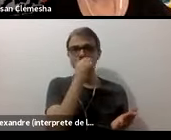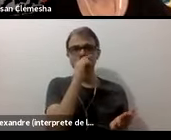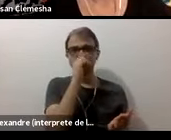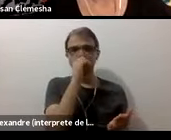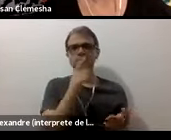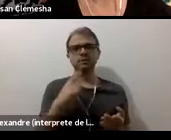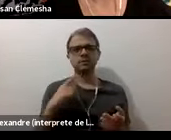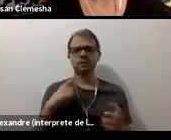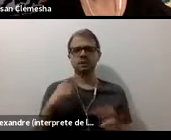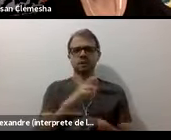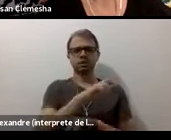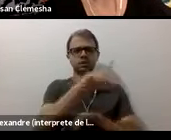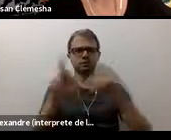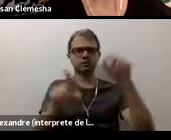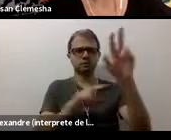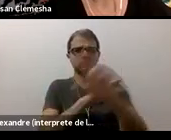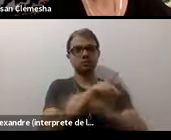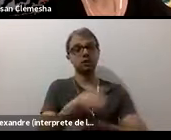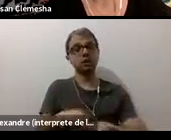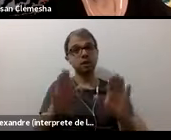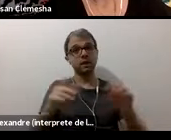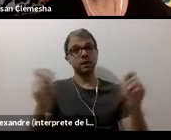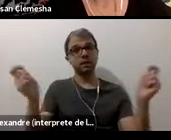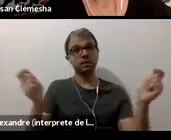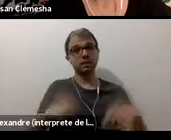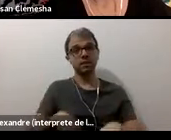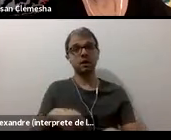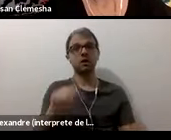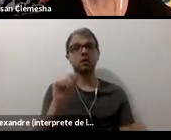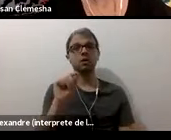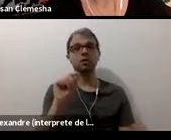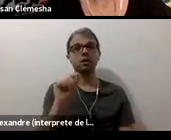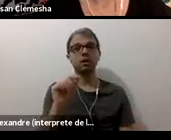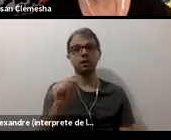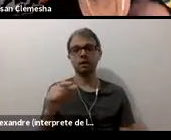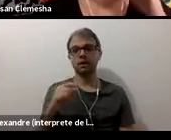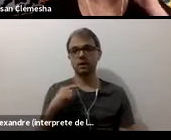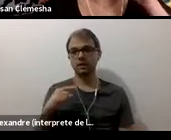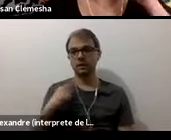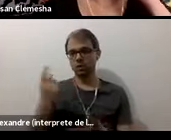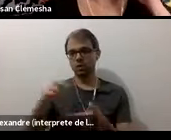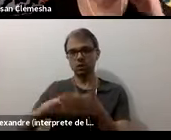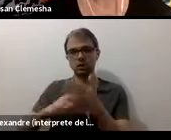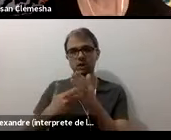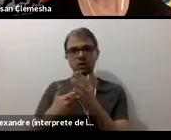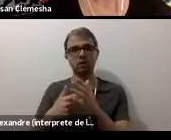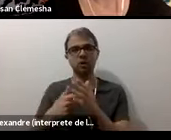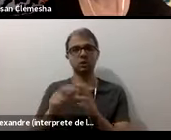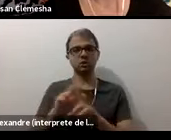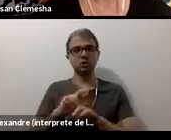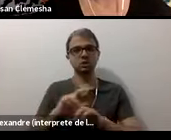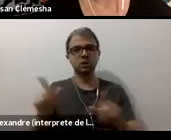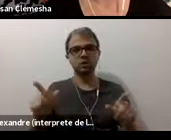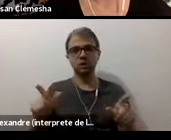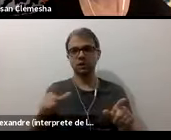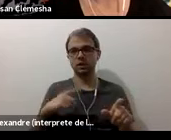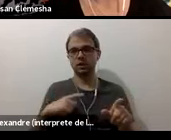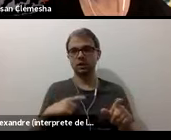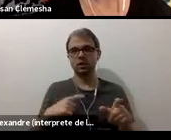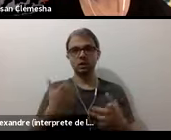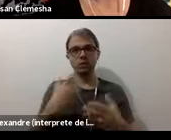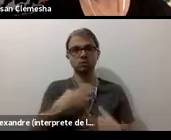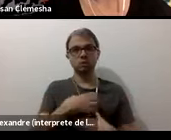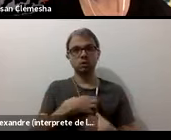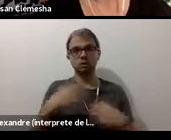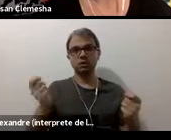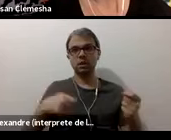é possível construir um significado, uma intenção, um sentido, uma possibilidade compartilhada. E acho que